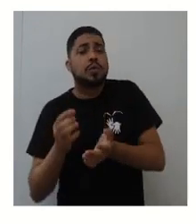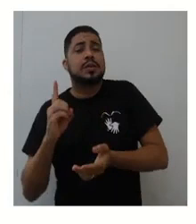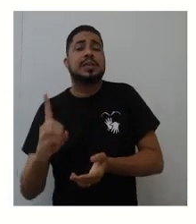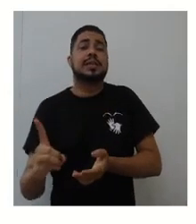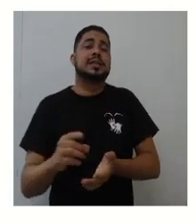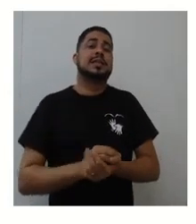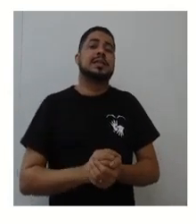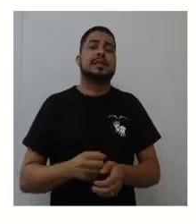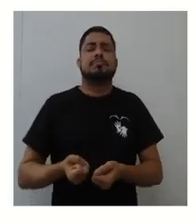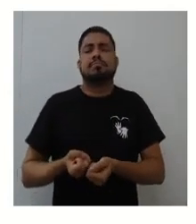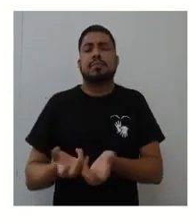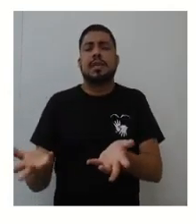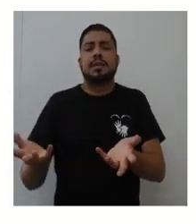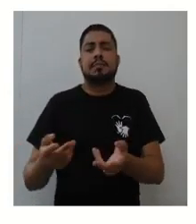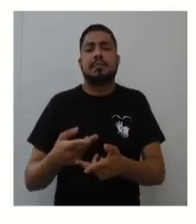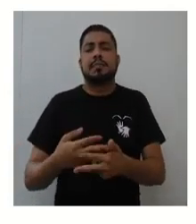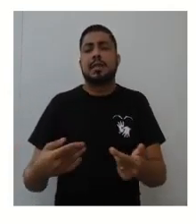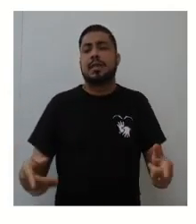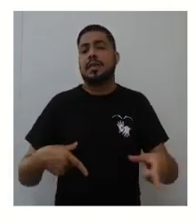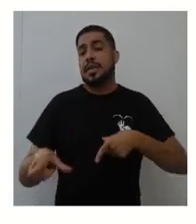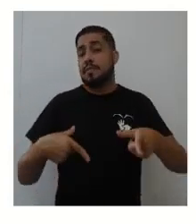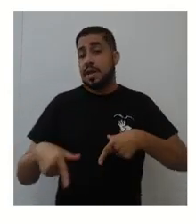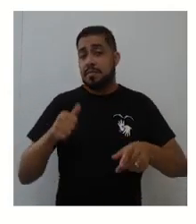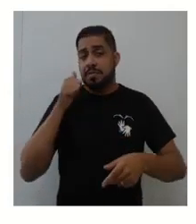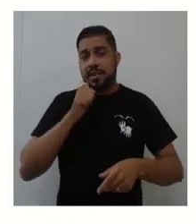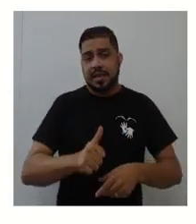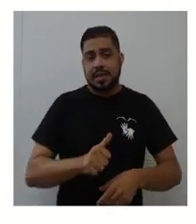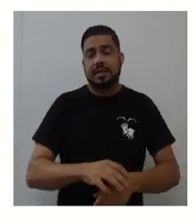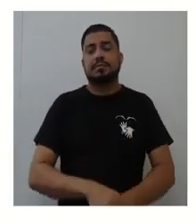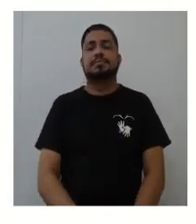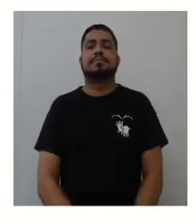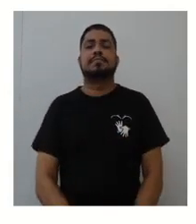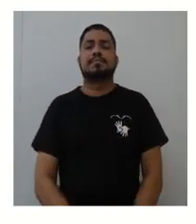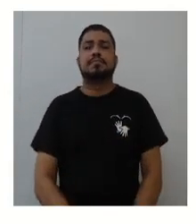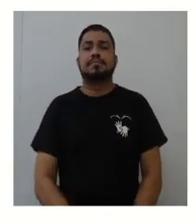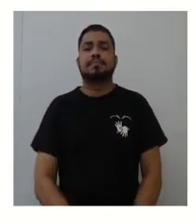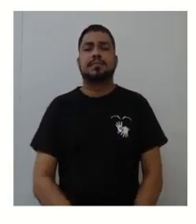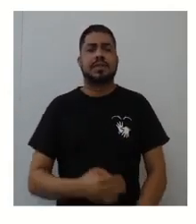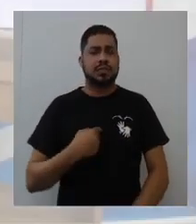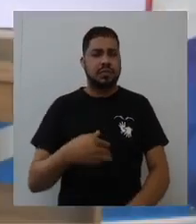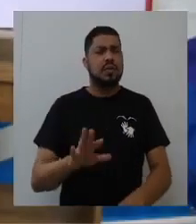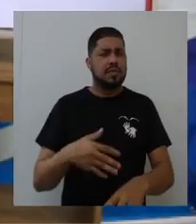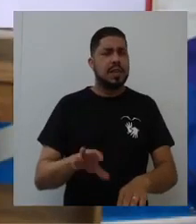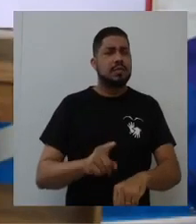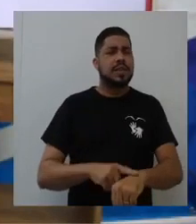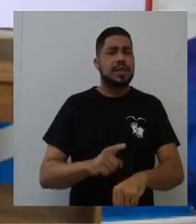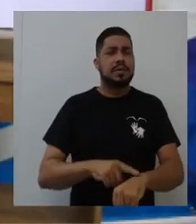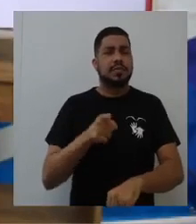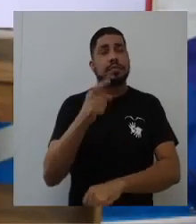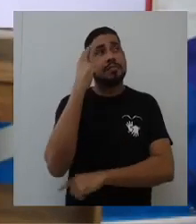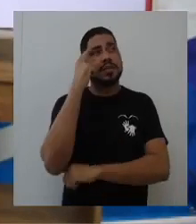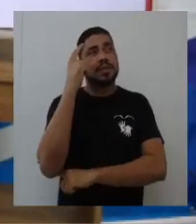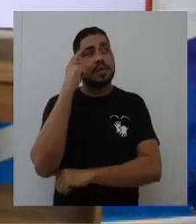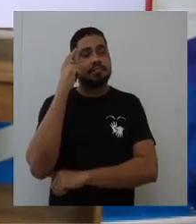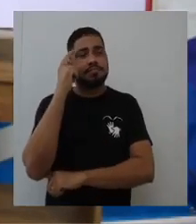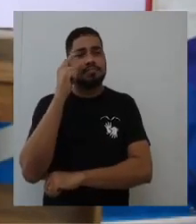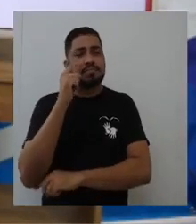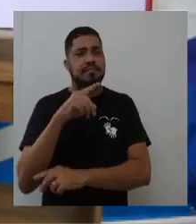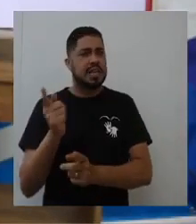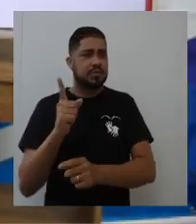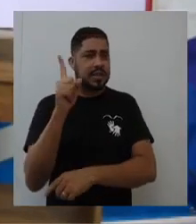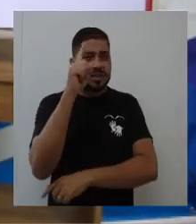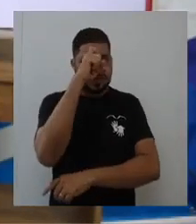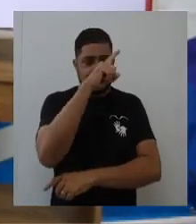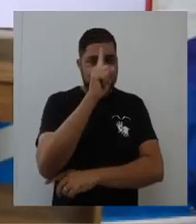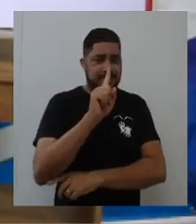D, daria mais tarefas para a mulher. Vou dar um tempinho aí para vocês responderem, pensem, mas não é difícil